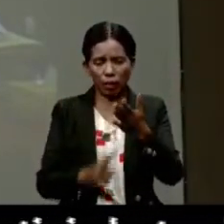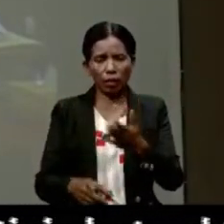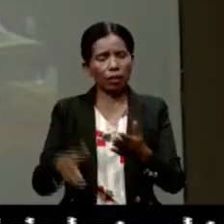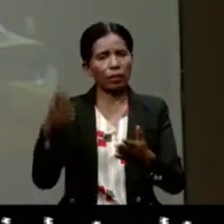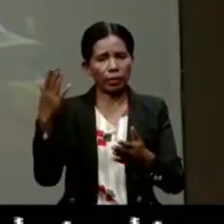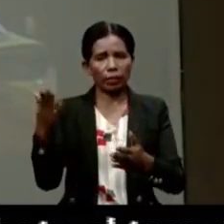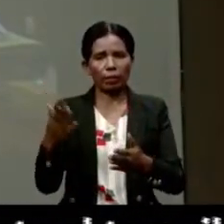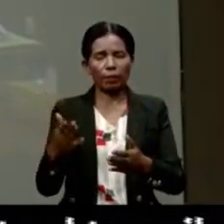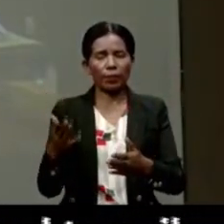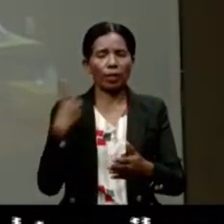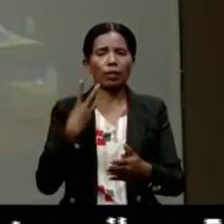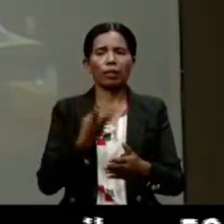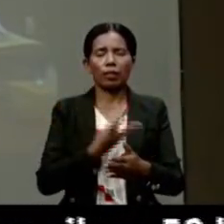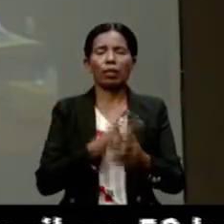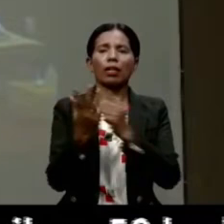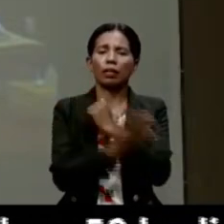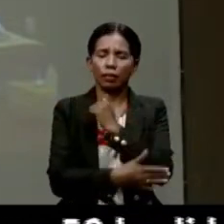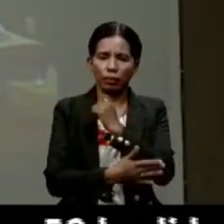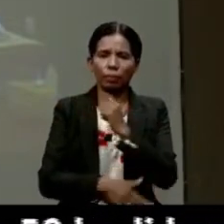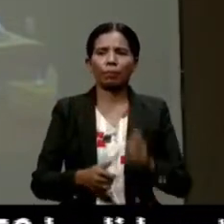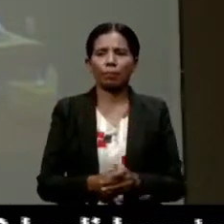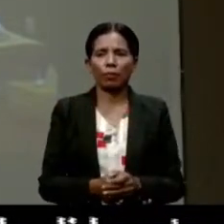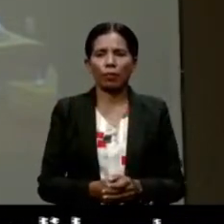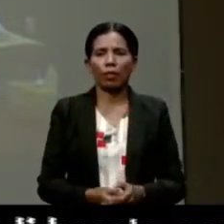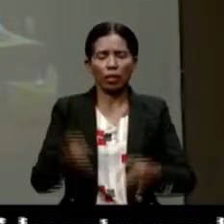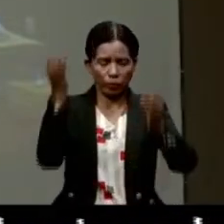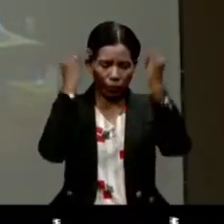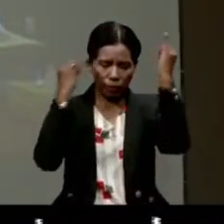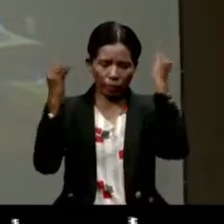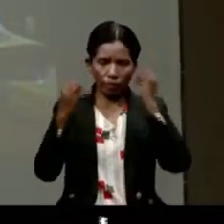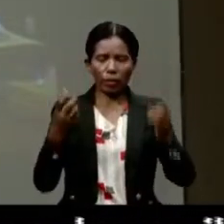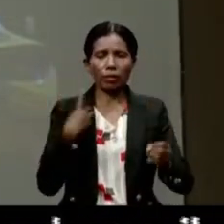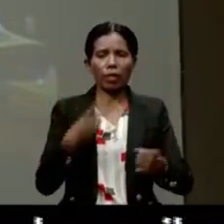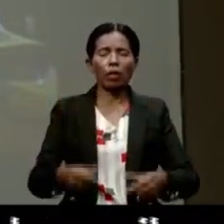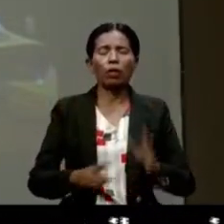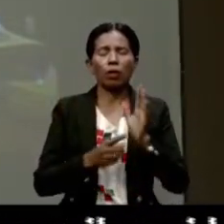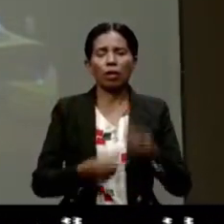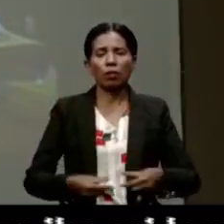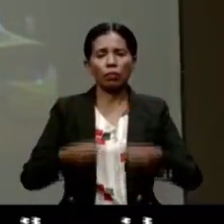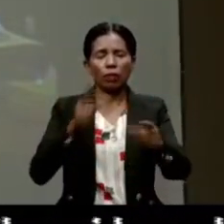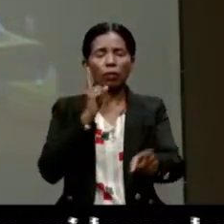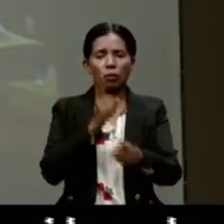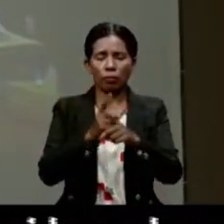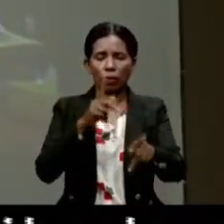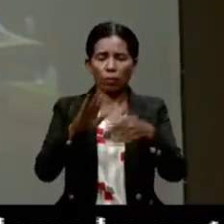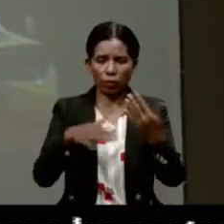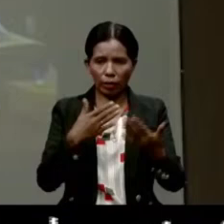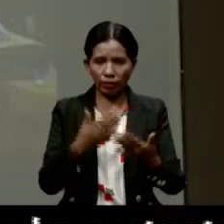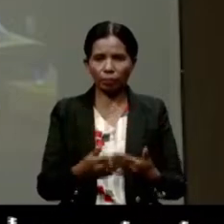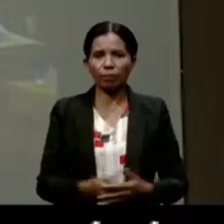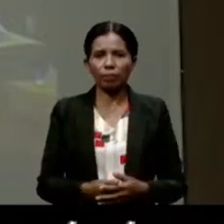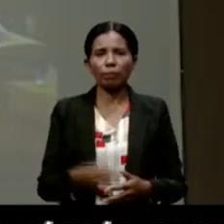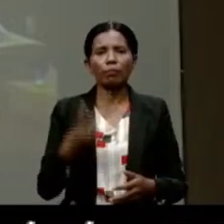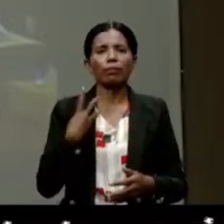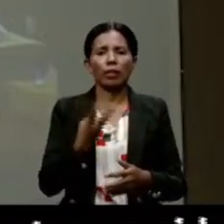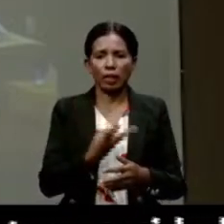e ia ite ni raine ne informasau nebemak ite tengi folo los ba ite ni povo. Se lá é magné, ita